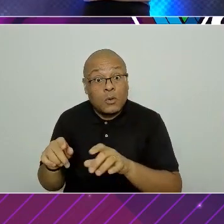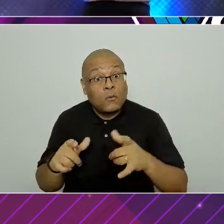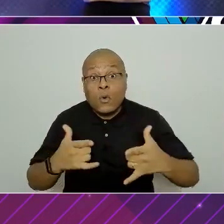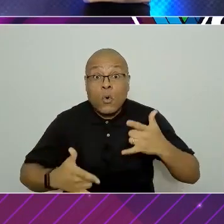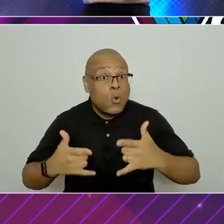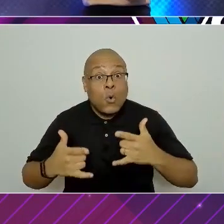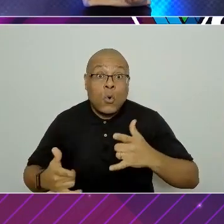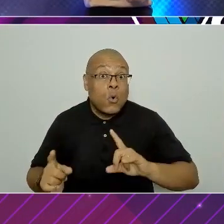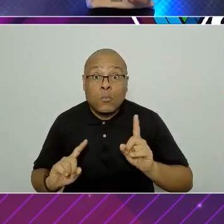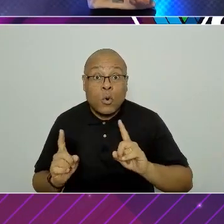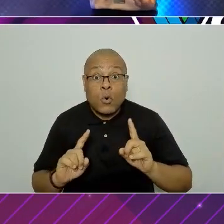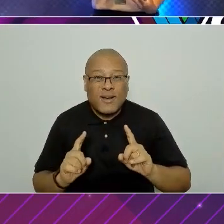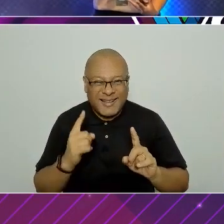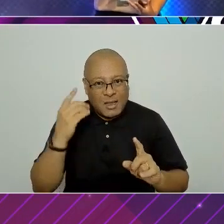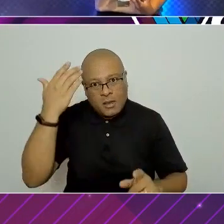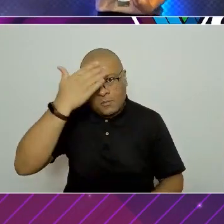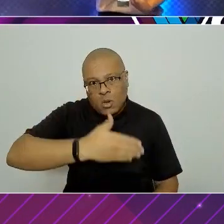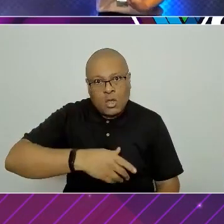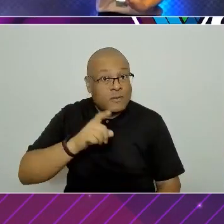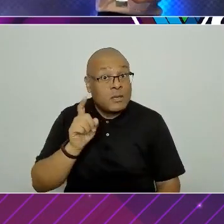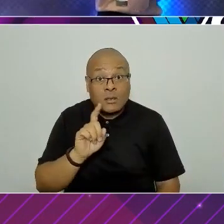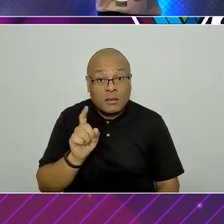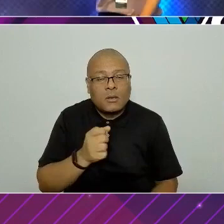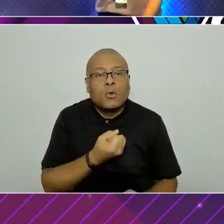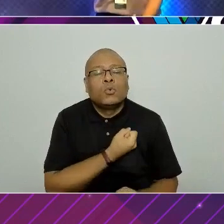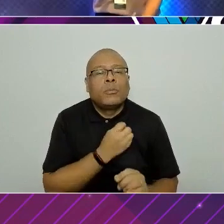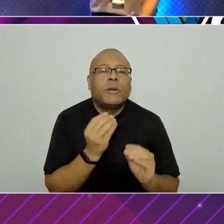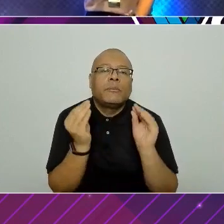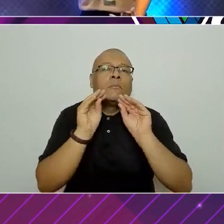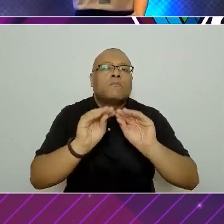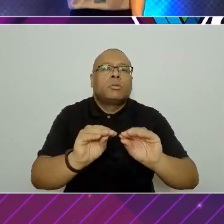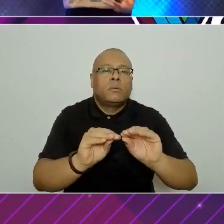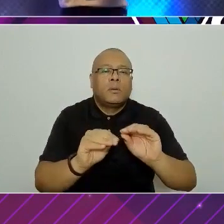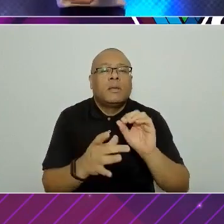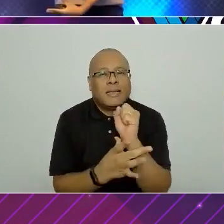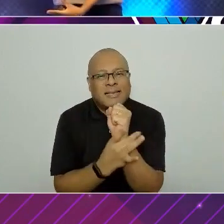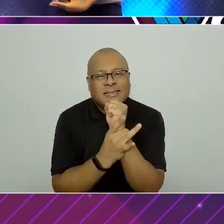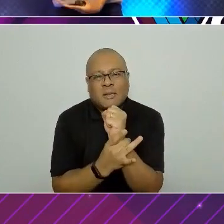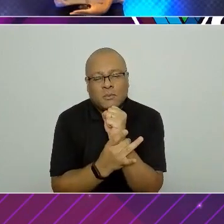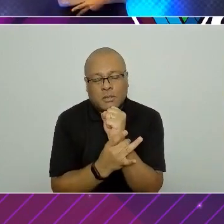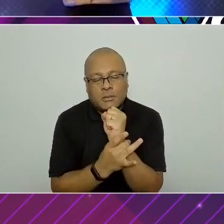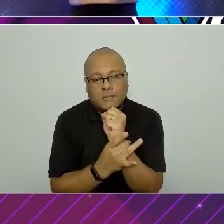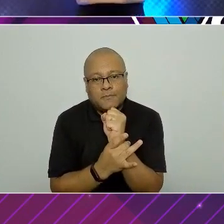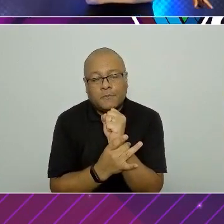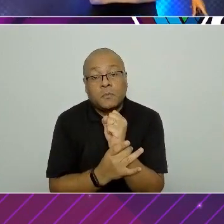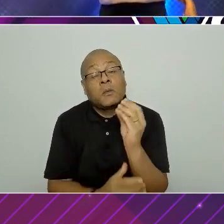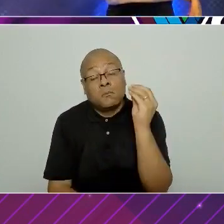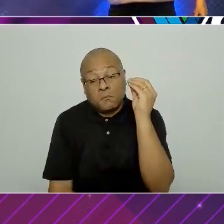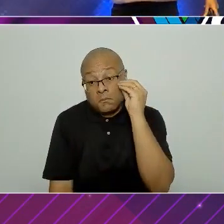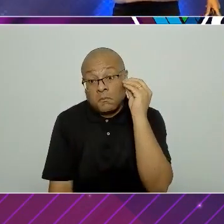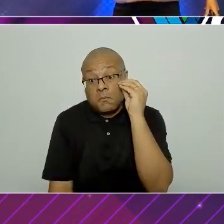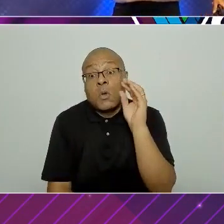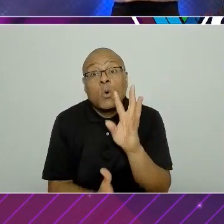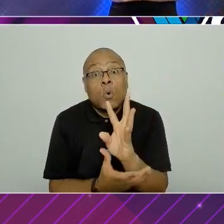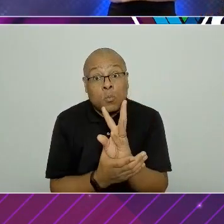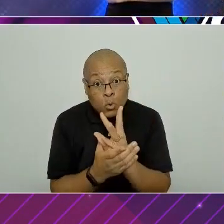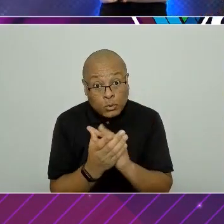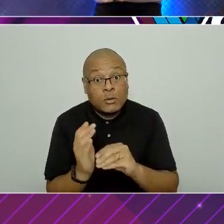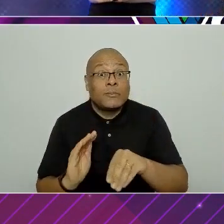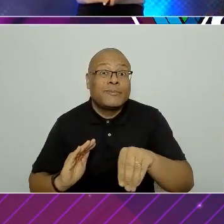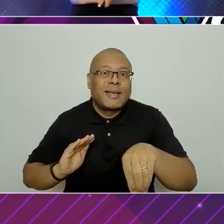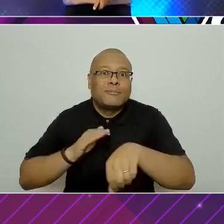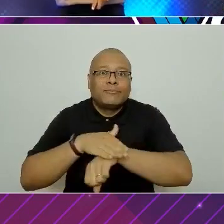aquela verificação para você provar que você não é um robô, né, que é para questão de segurança mesmo. Eles fizeram um modelo para burlar aquilo,